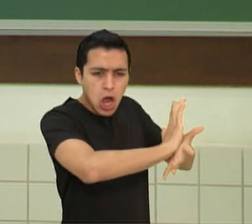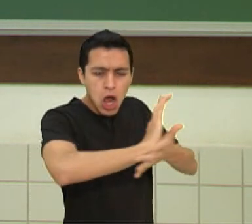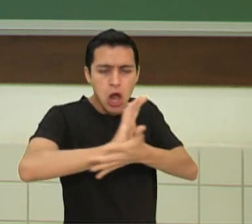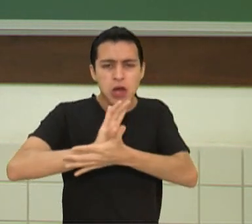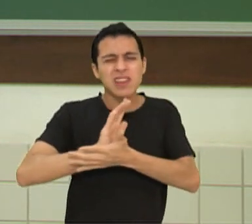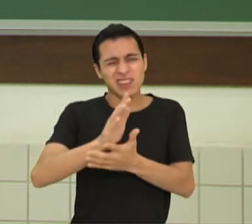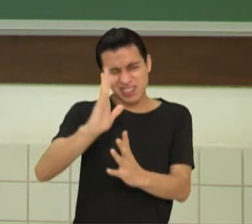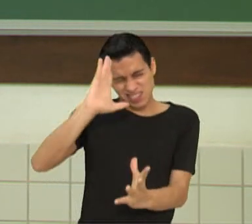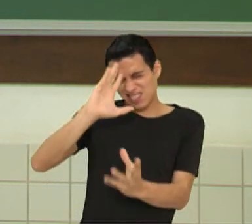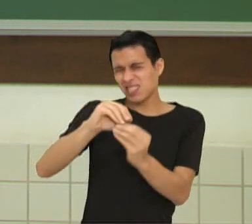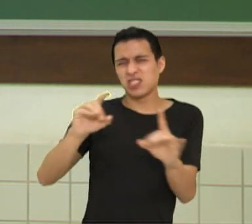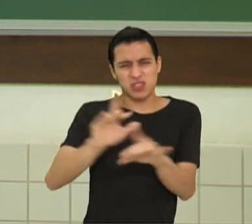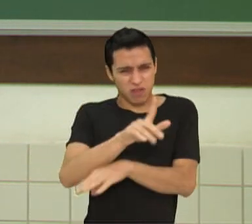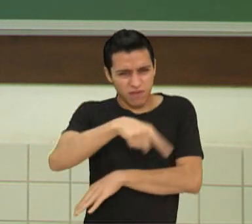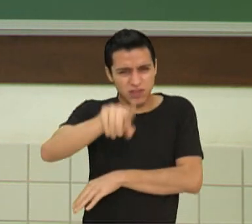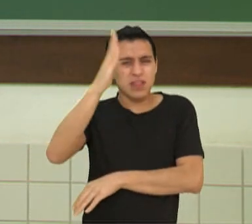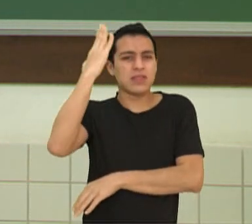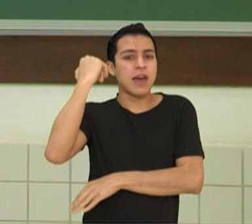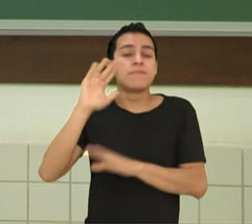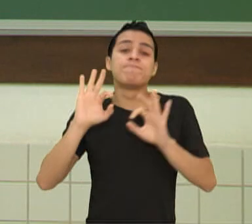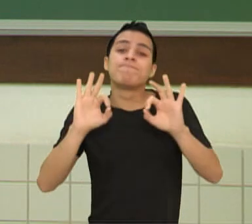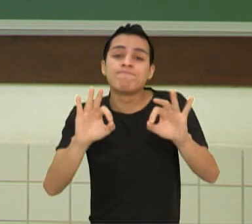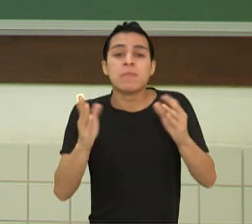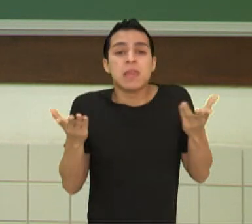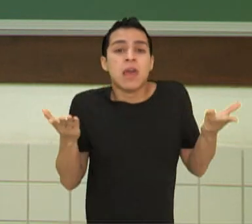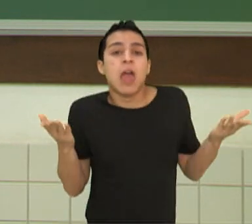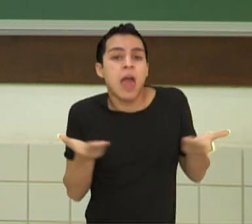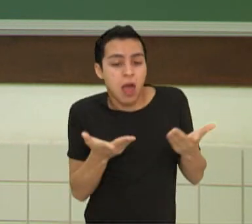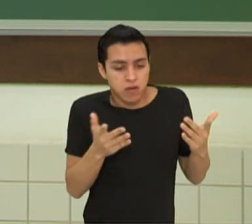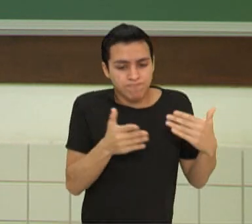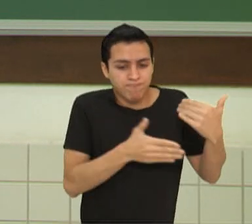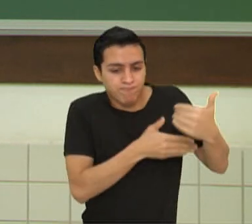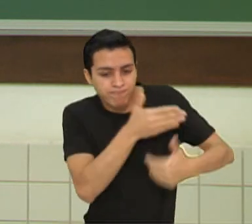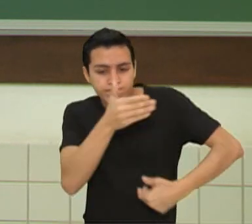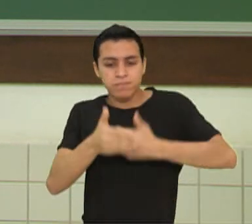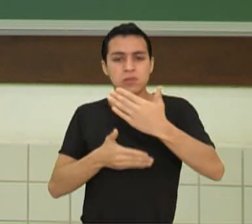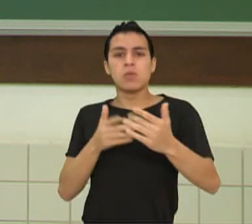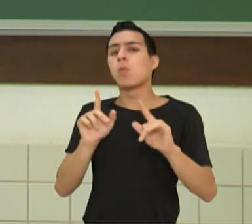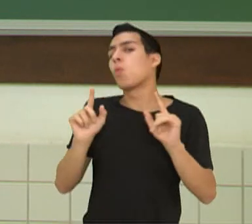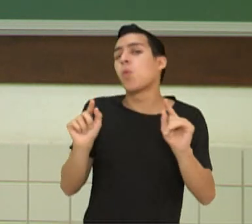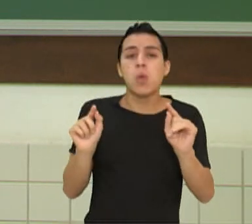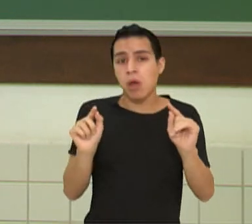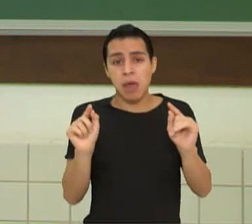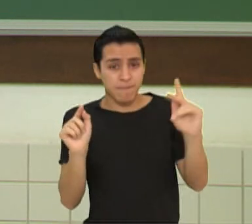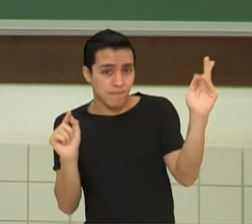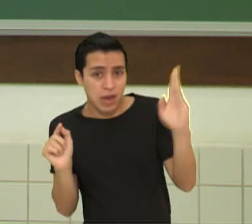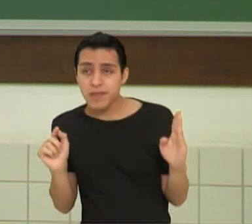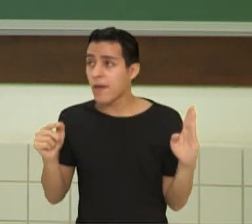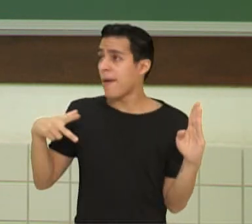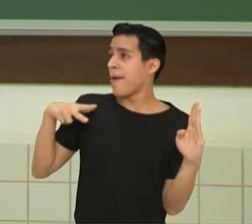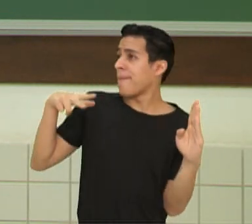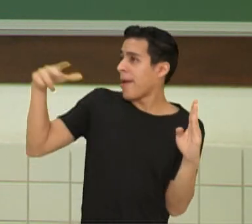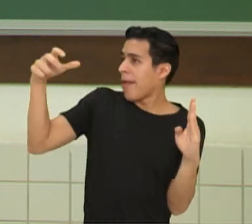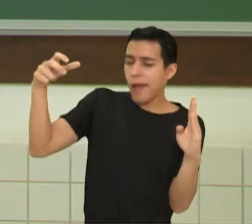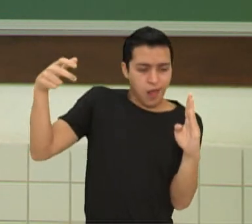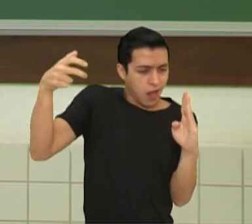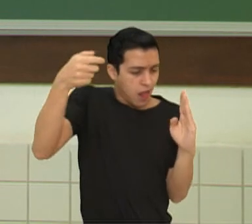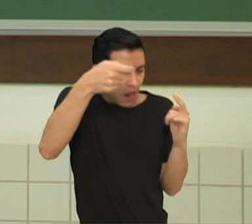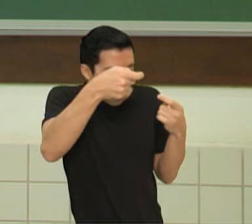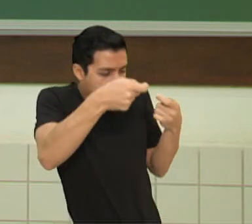sabem. E agora, nós somos governados pelo governo diretamente de Portugal.